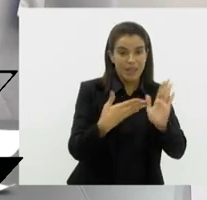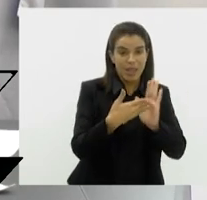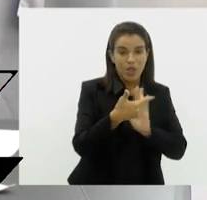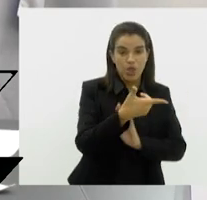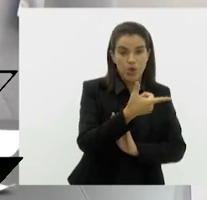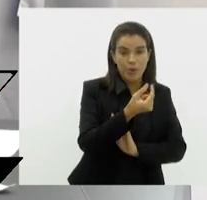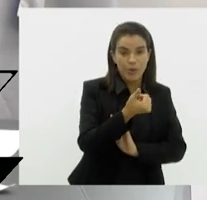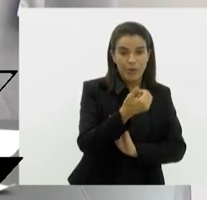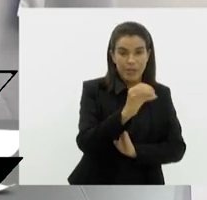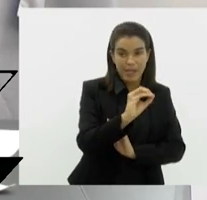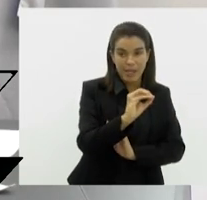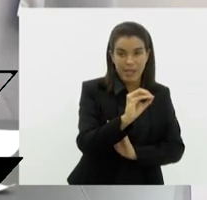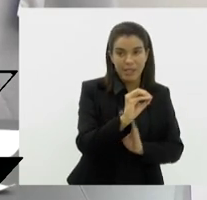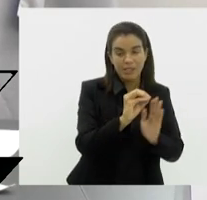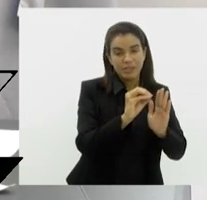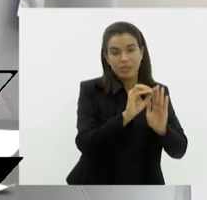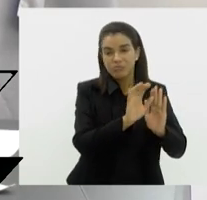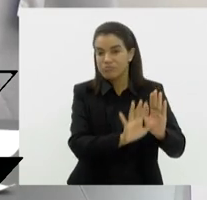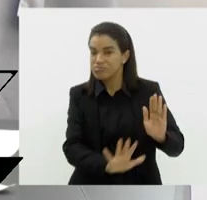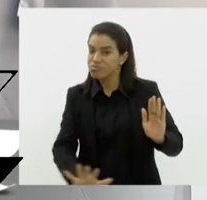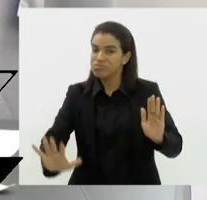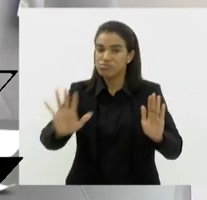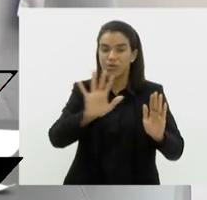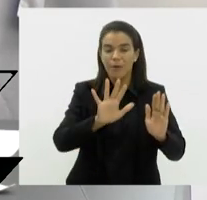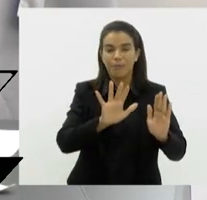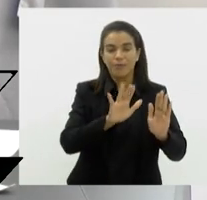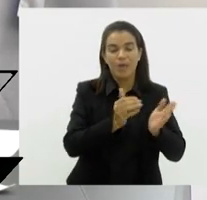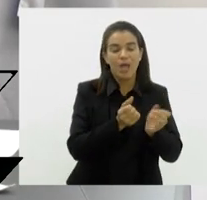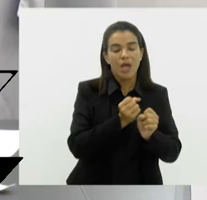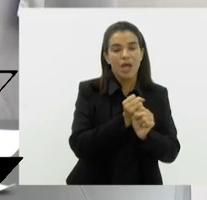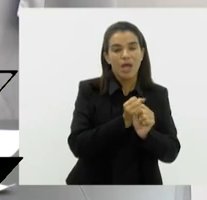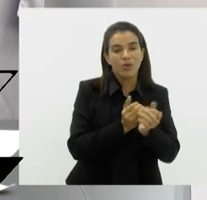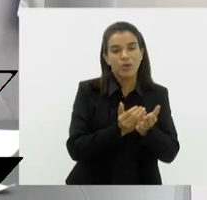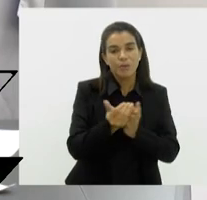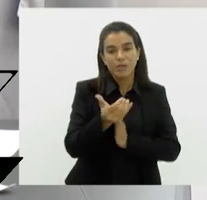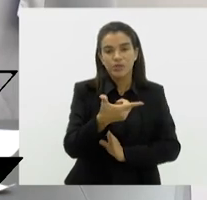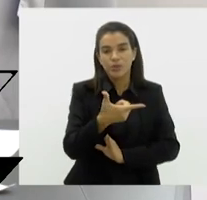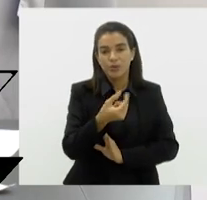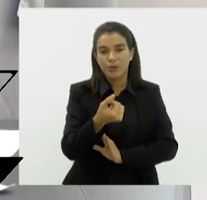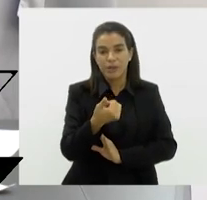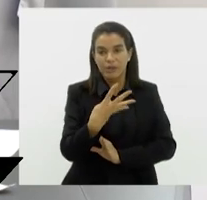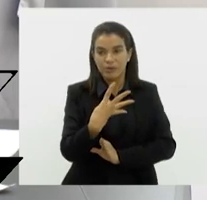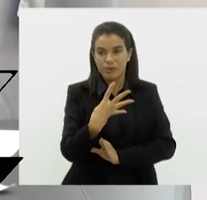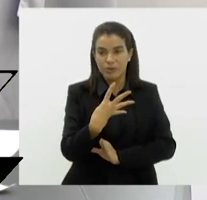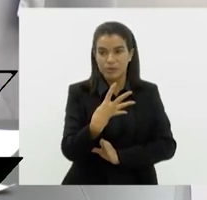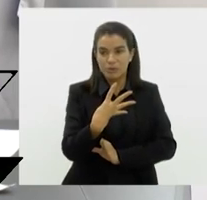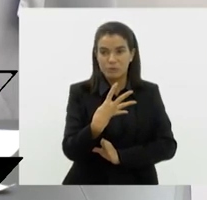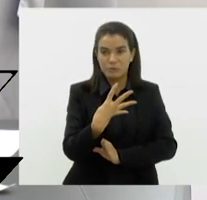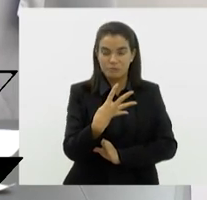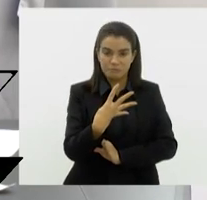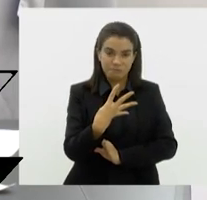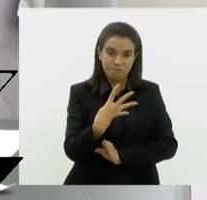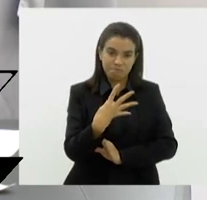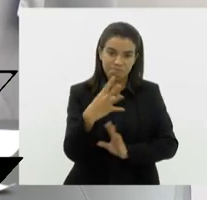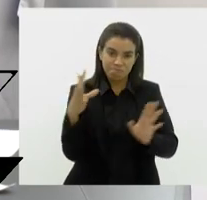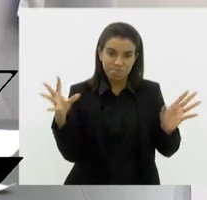depois ele generaliza a partir de 2014. E aí, em tese,